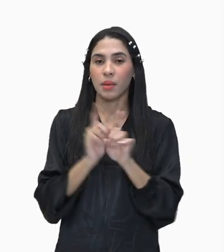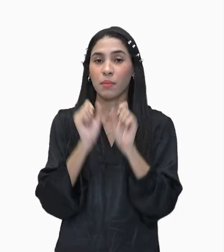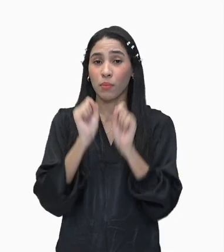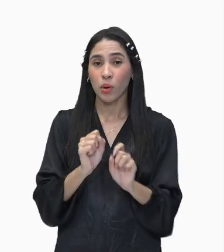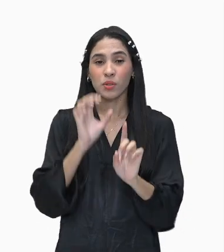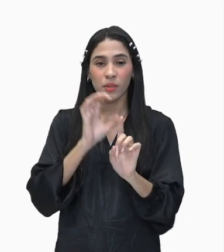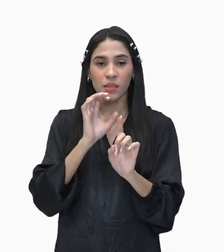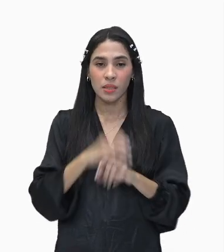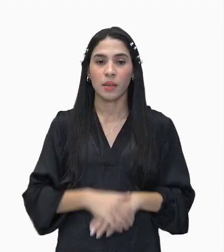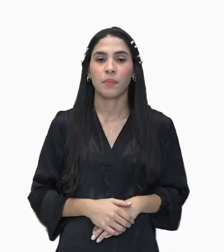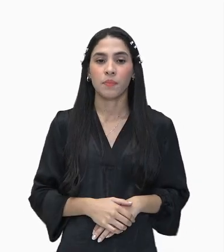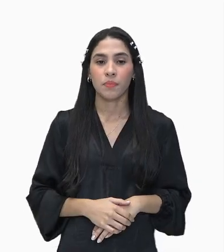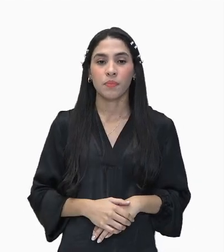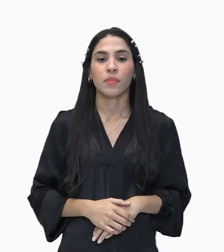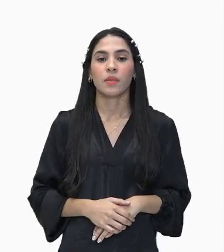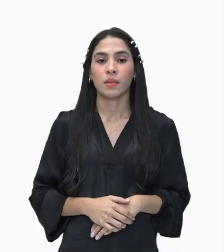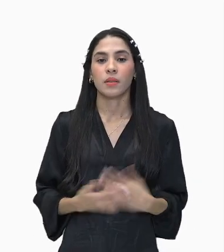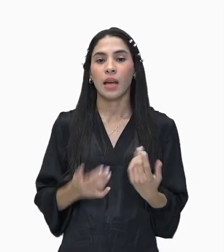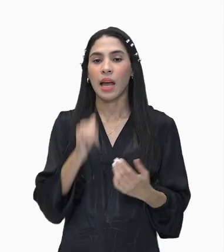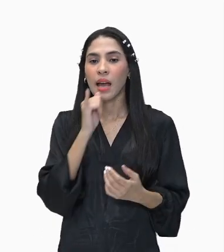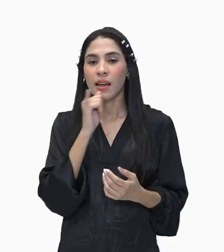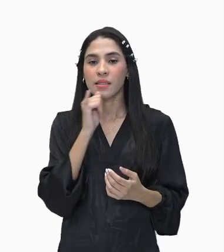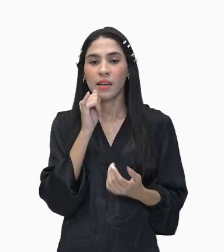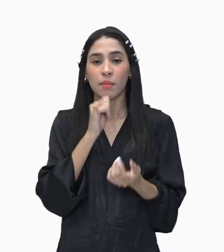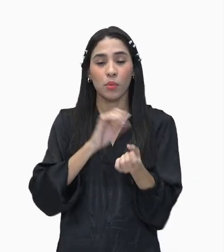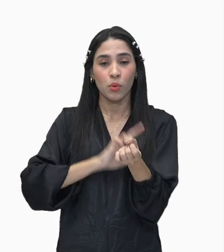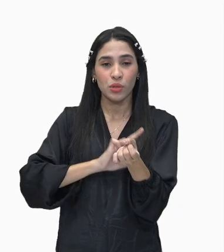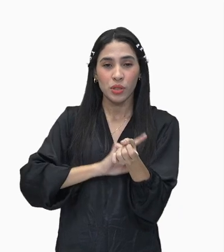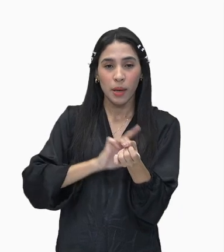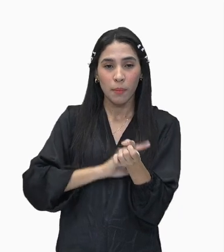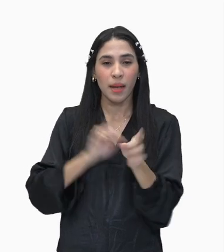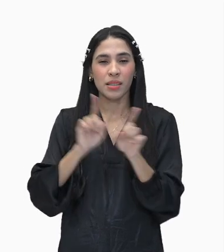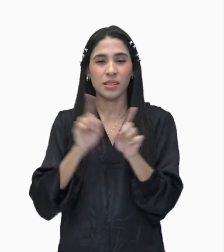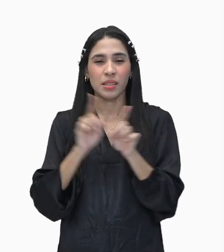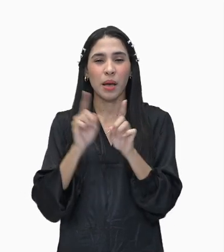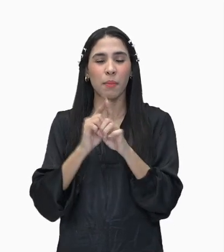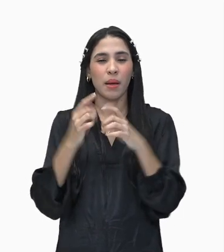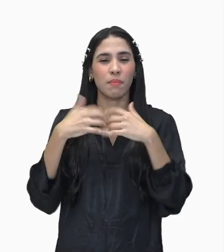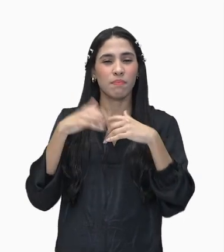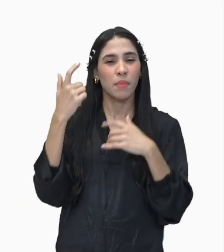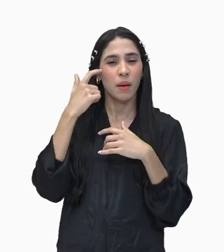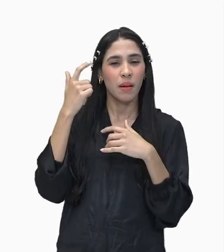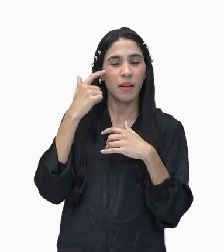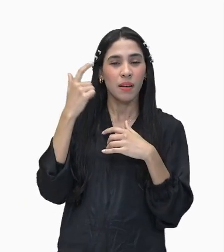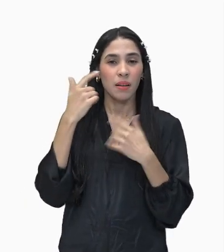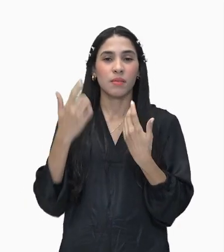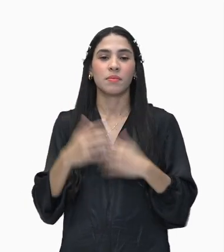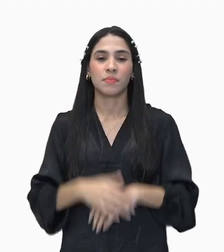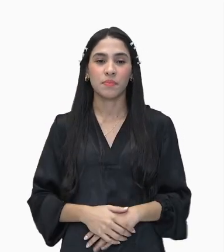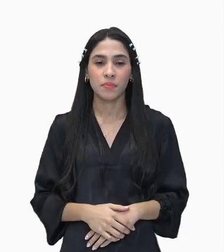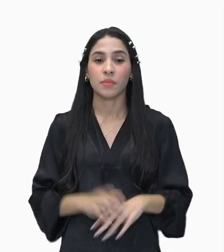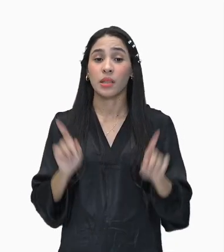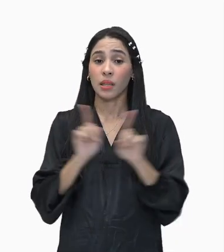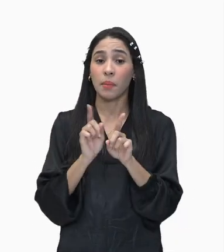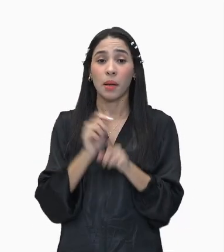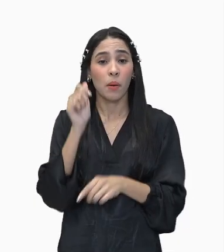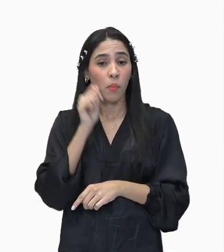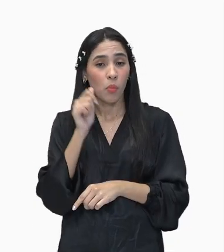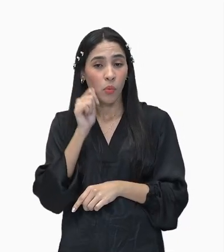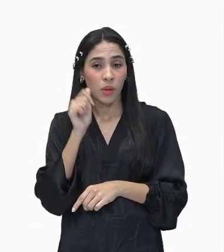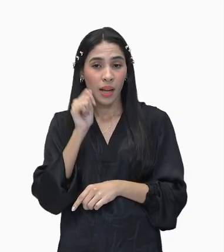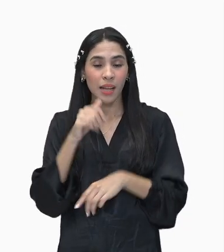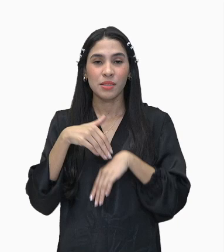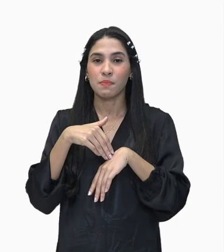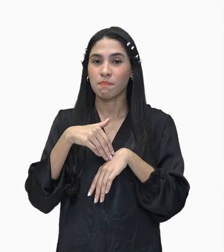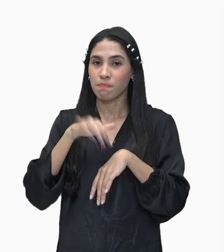questão, comorbidades associadas como diabetes, estresse, doença cerebrovascular. E as mulheres aqui,